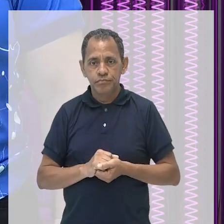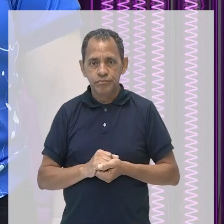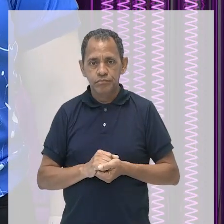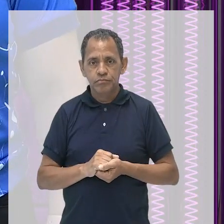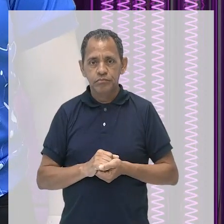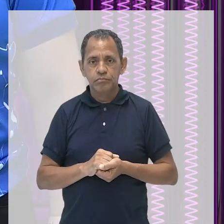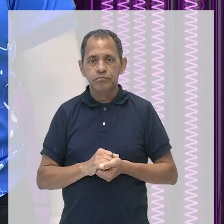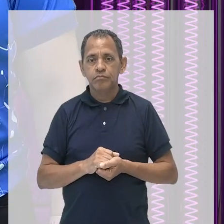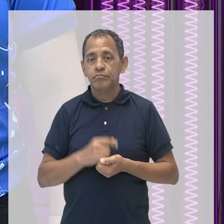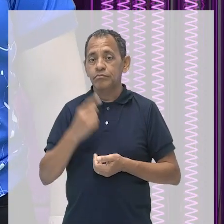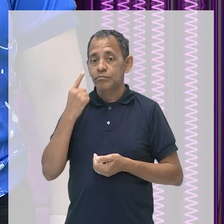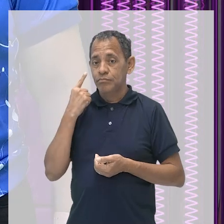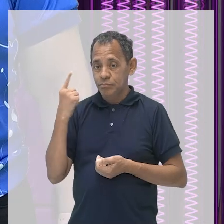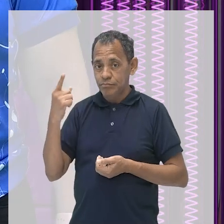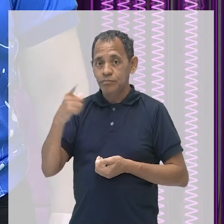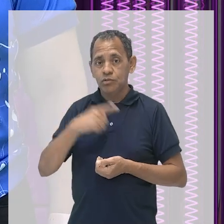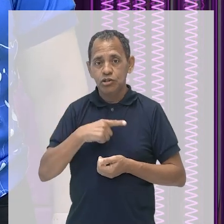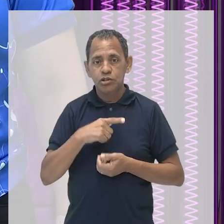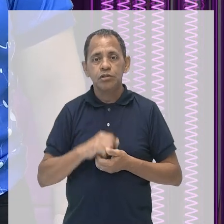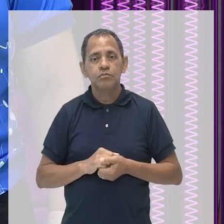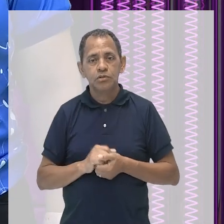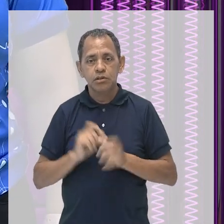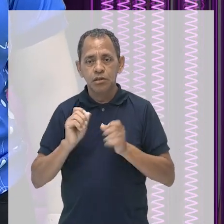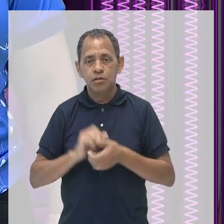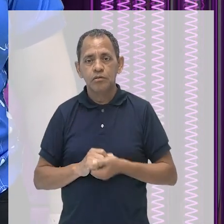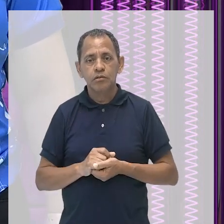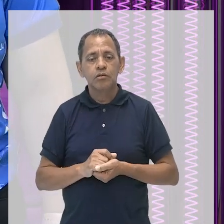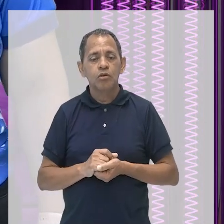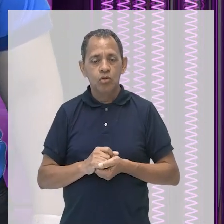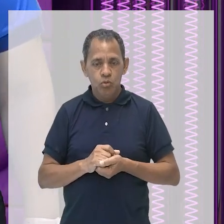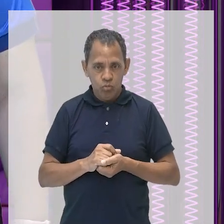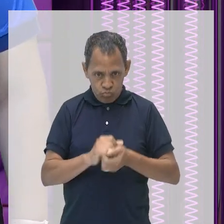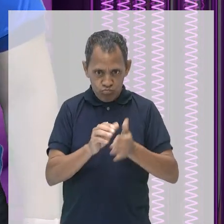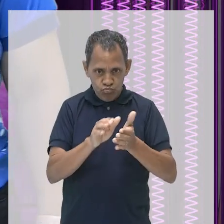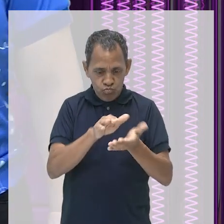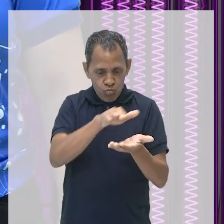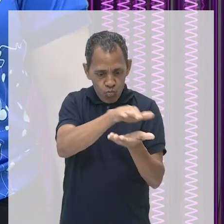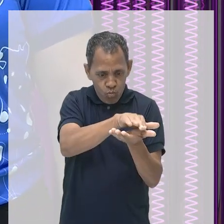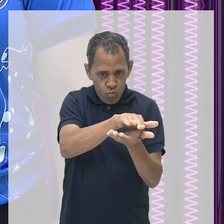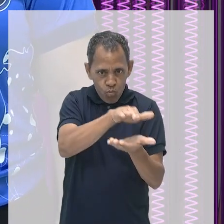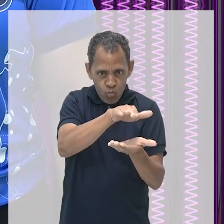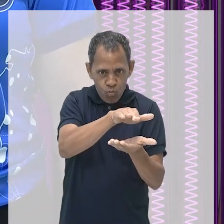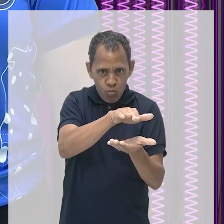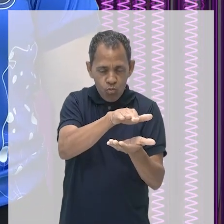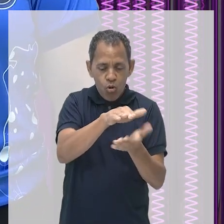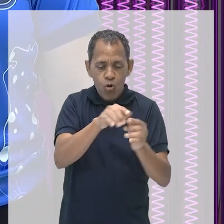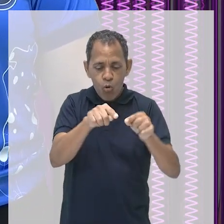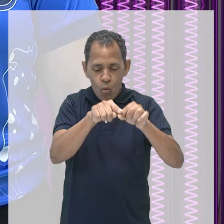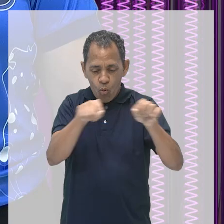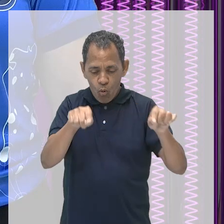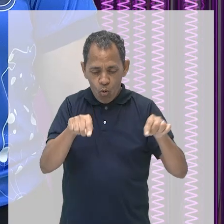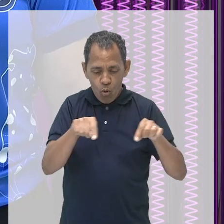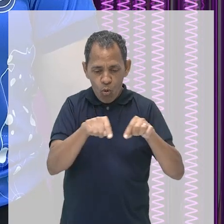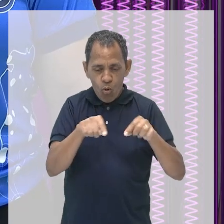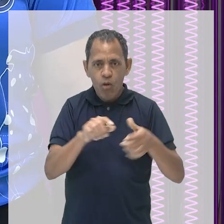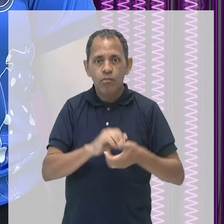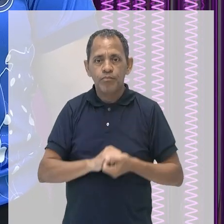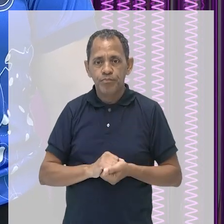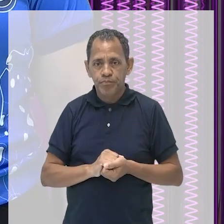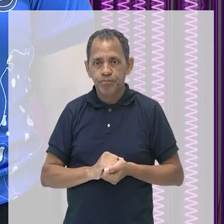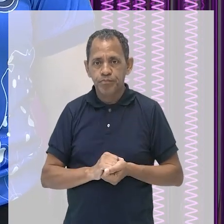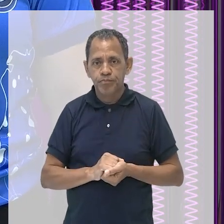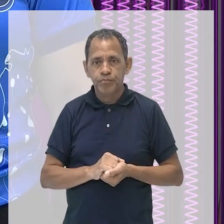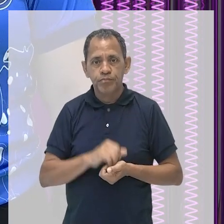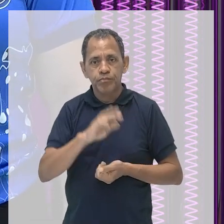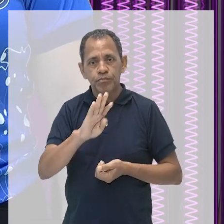gente tem um prisma, né, que a gente chamou ali de bloco retangular, e é exatamente um prisma quadrangular,